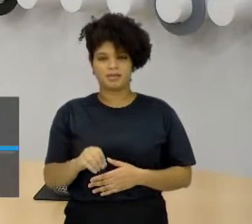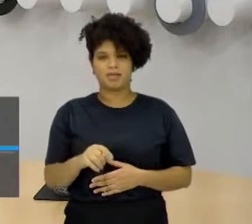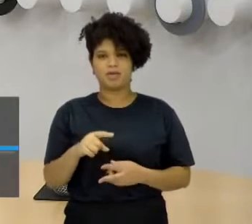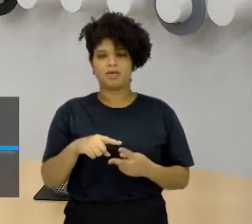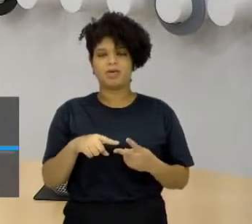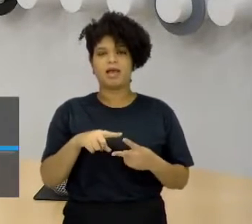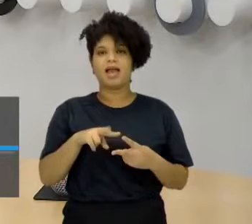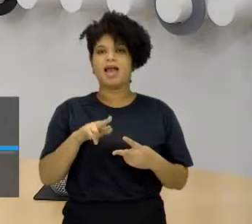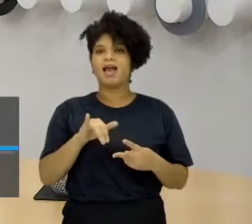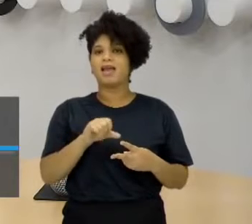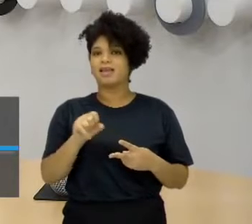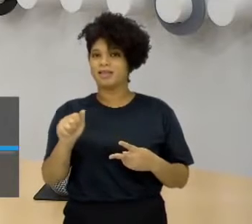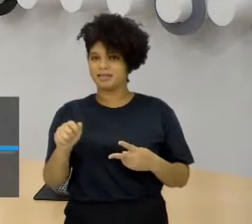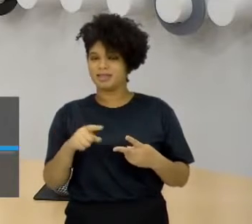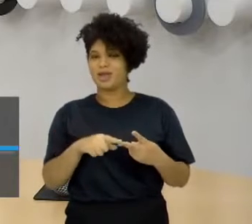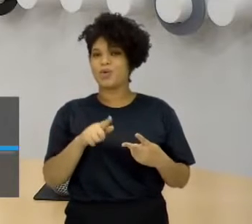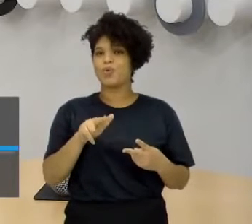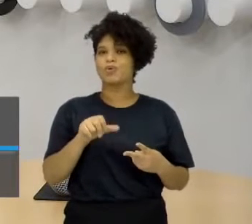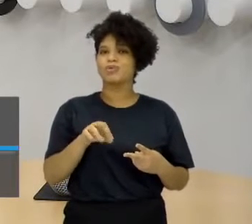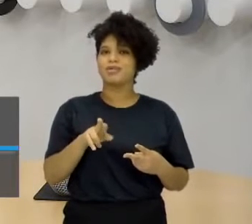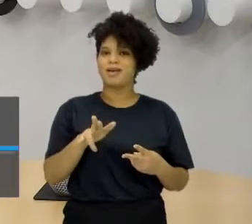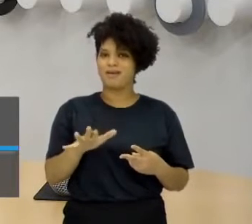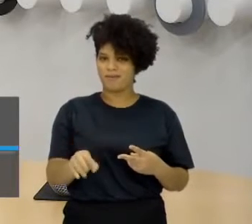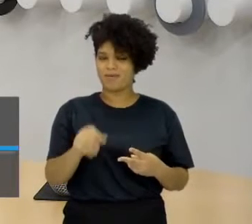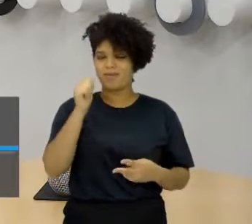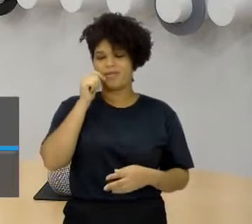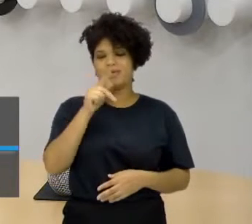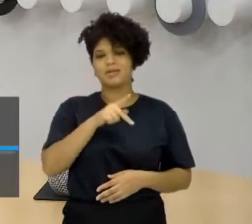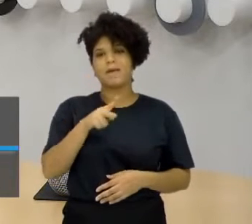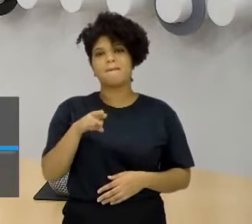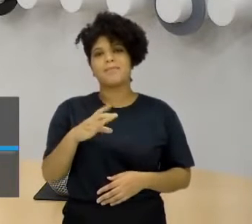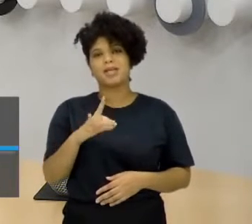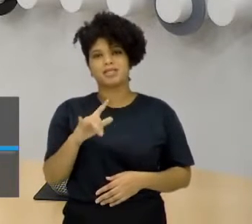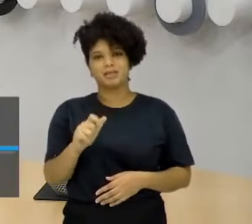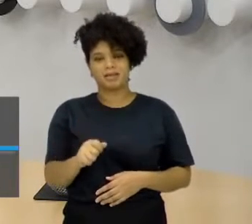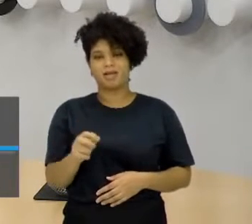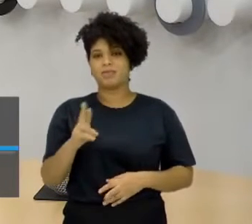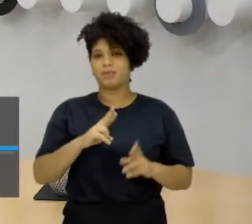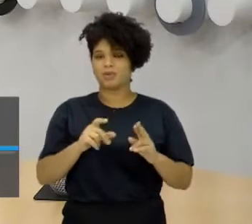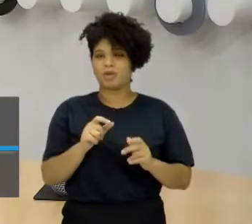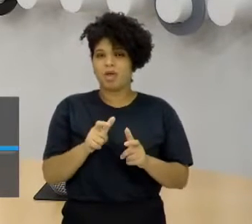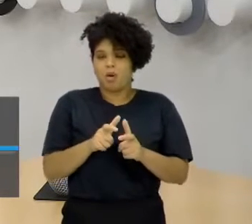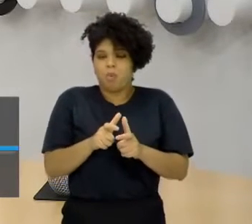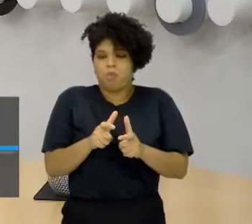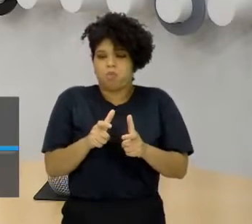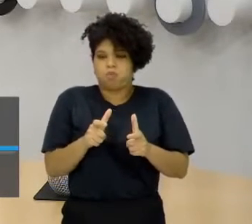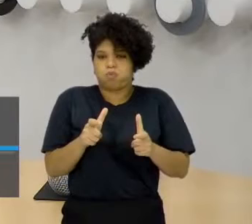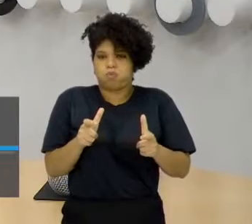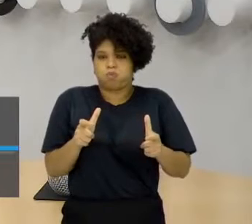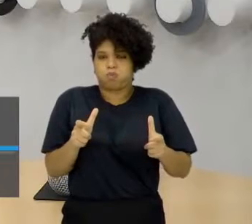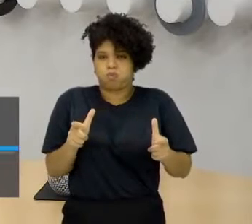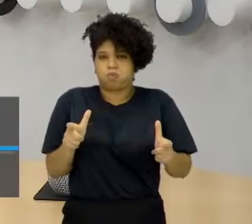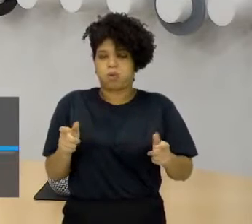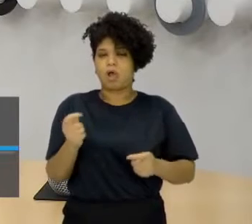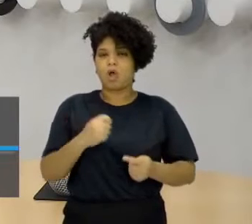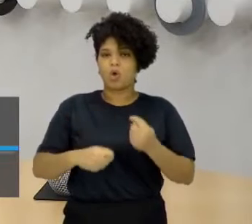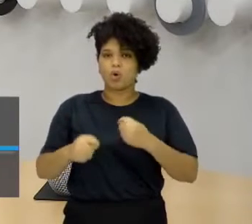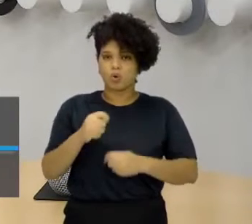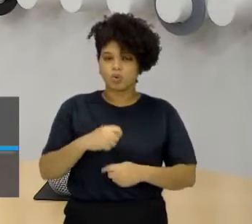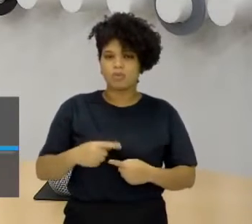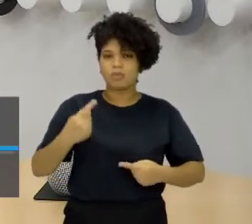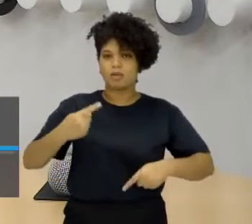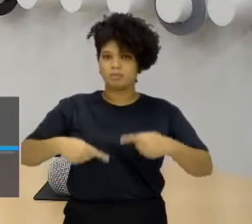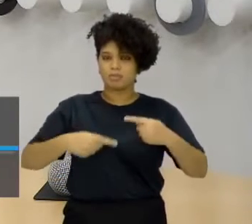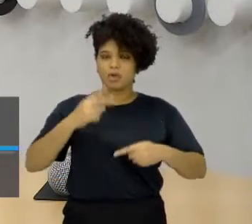lá da professora Priscila. Eles responderam assim: processo de expansão econômica, política e